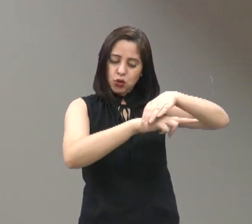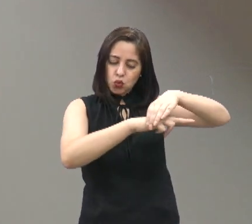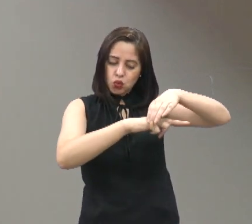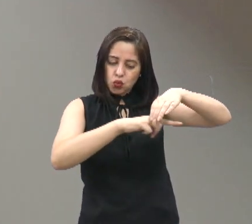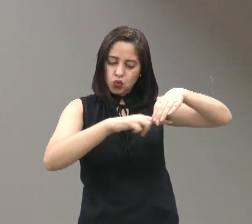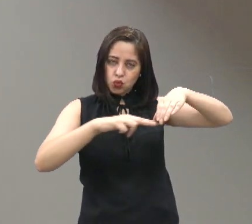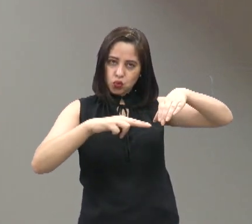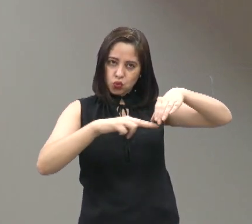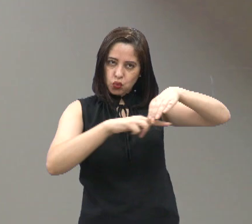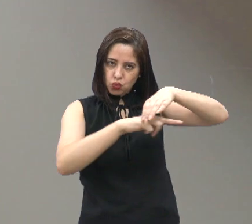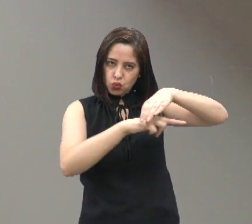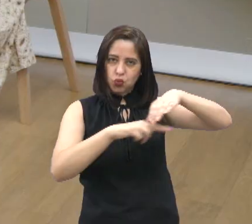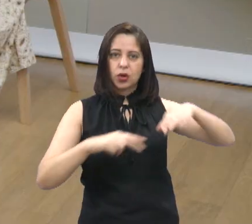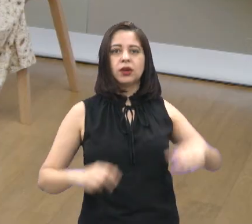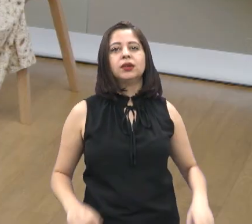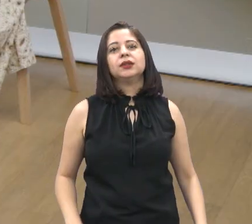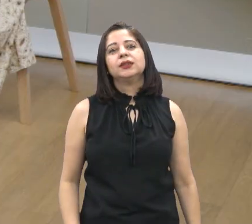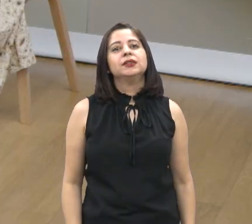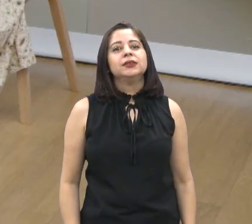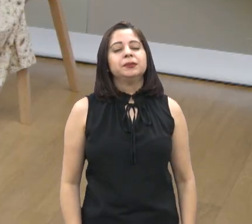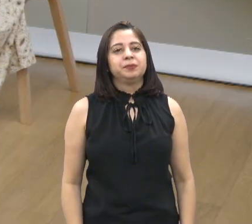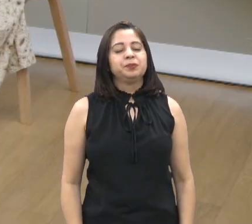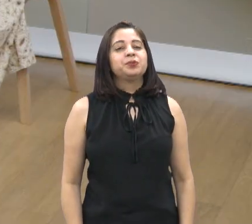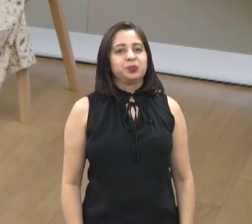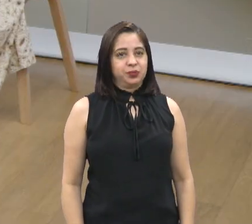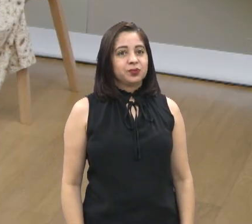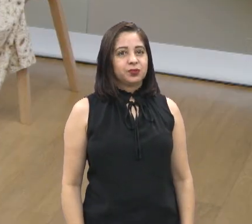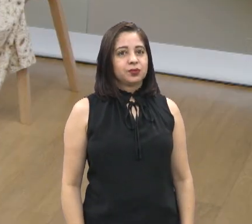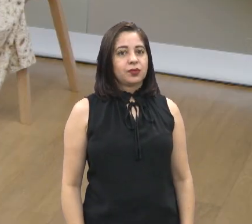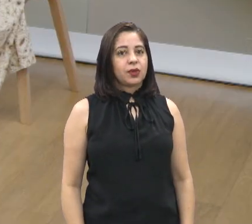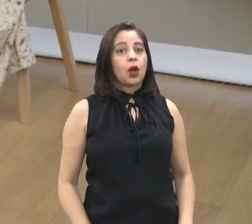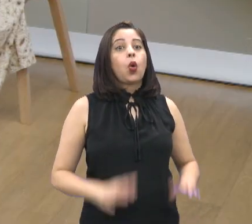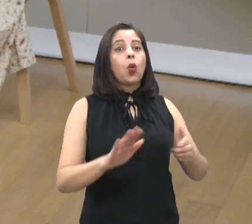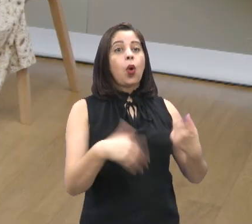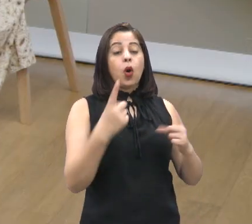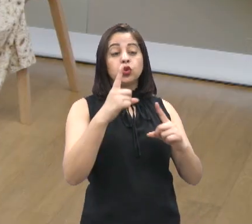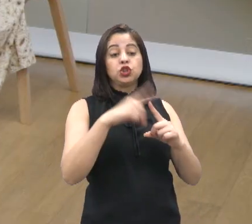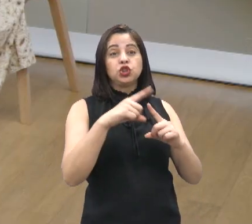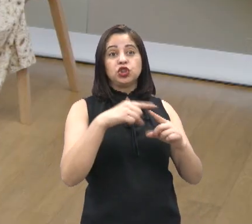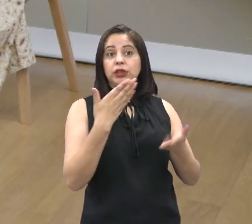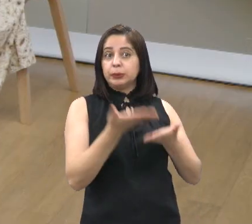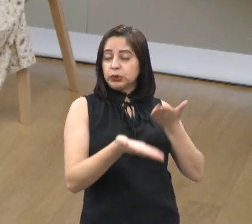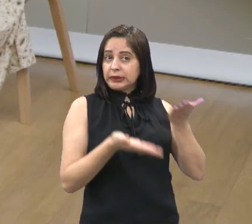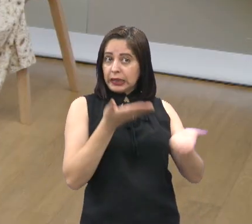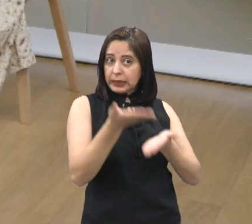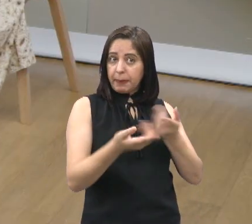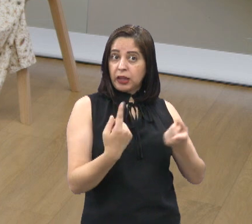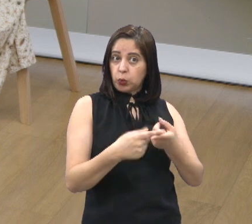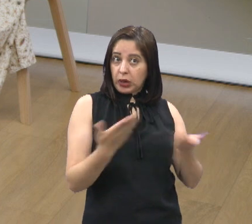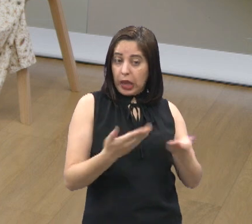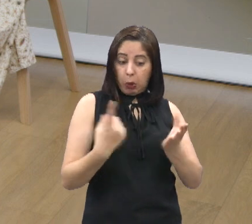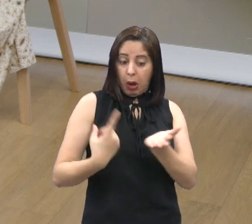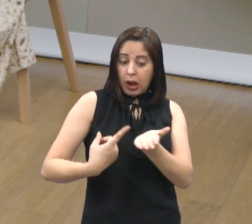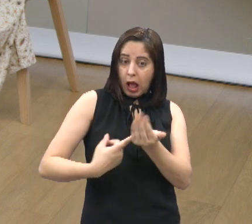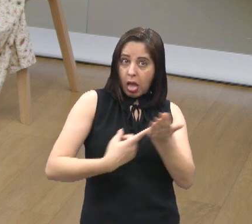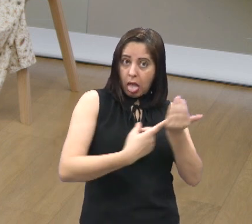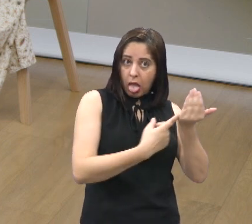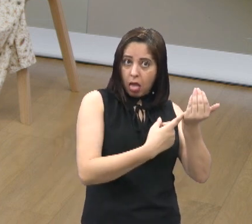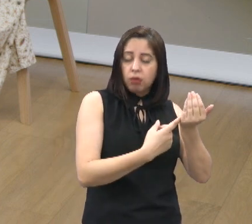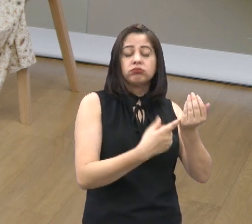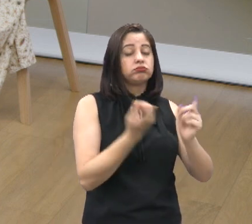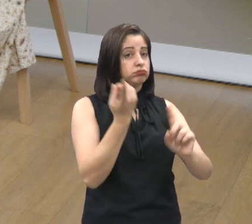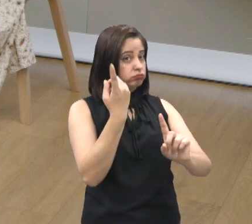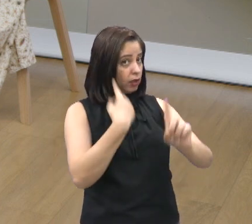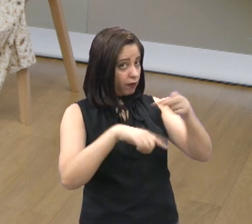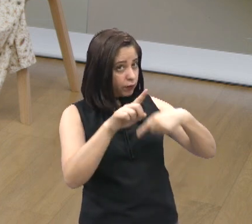do parente aí em casa. Doutora, e quais são os tipos de tratamento? Porque estão bem modernos, né? Geralmente quando surgem essas dores